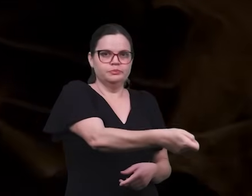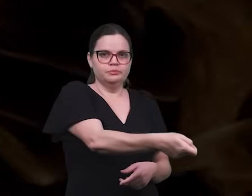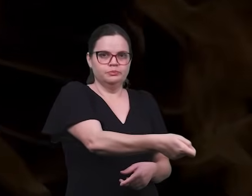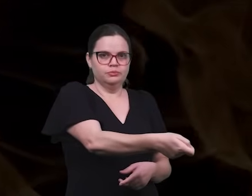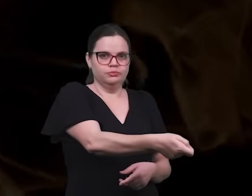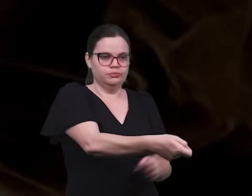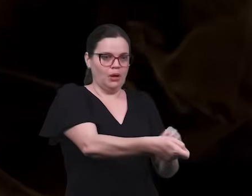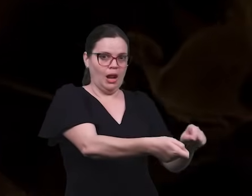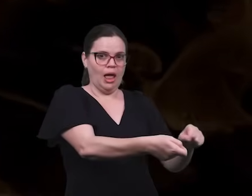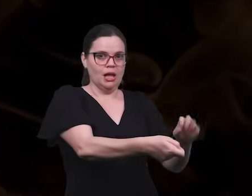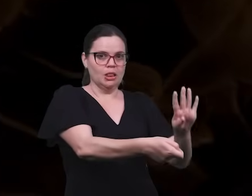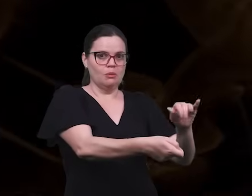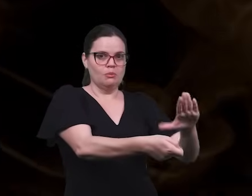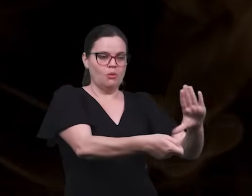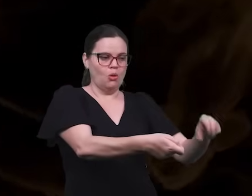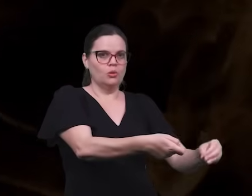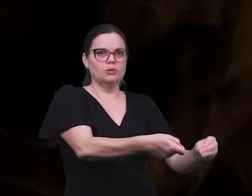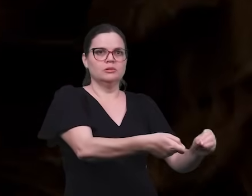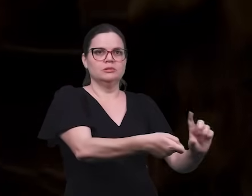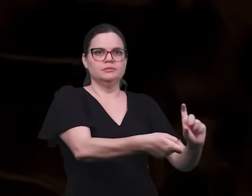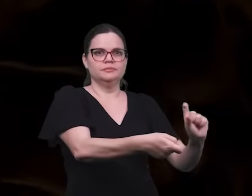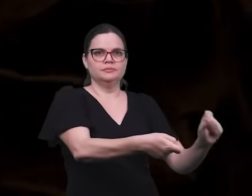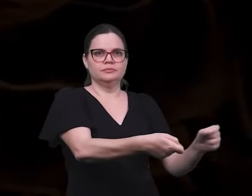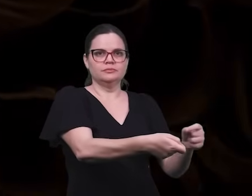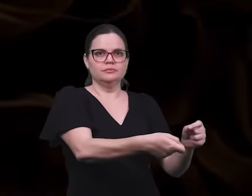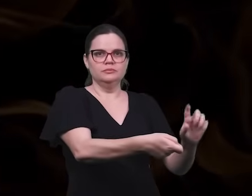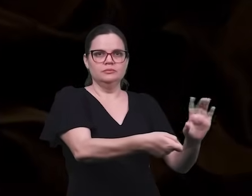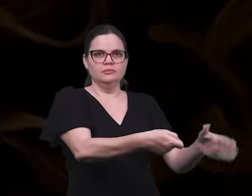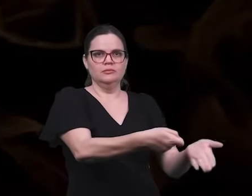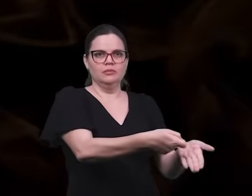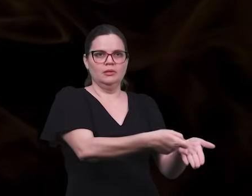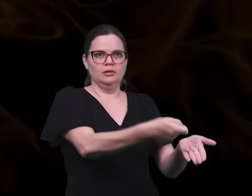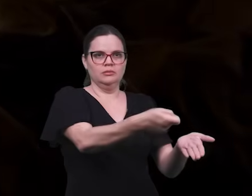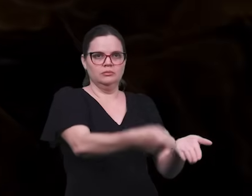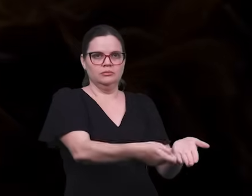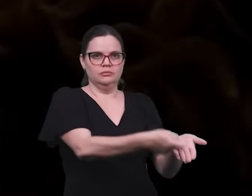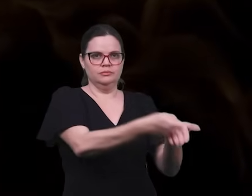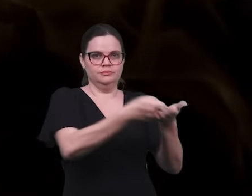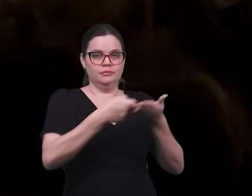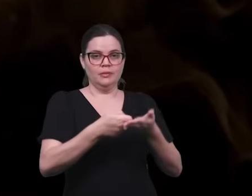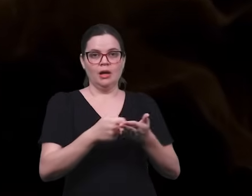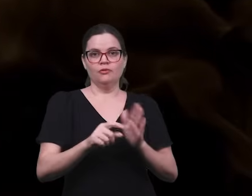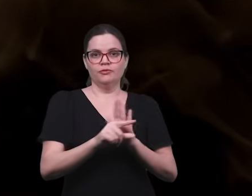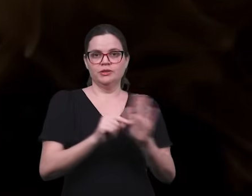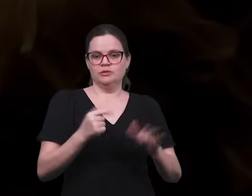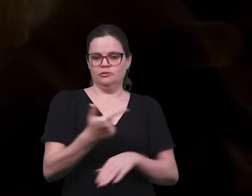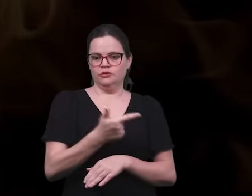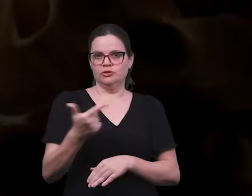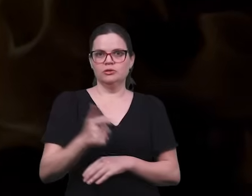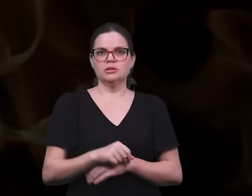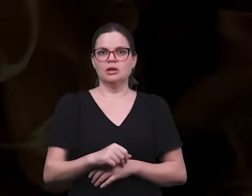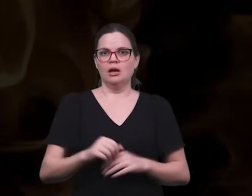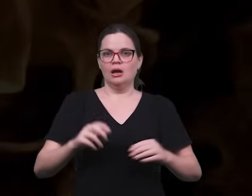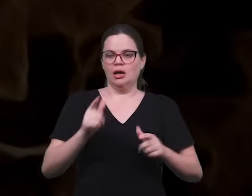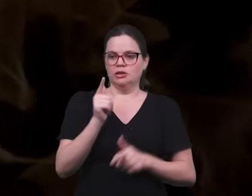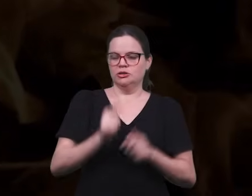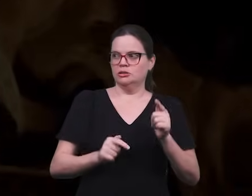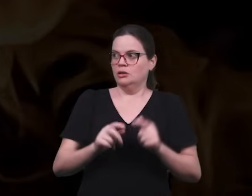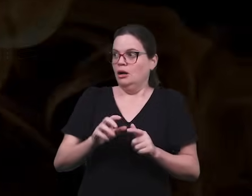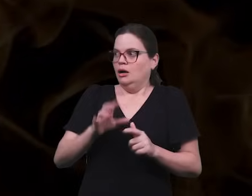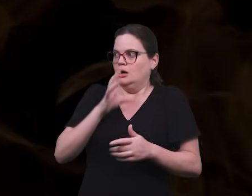bolos. Então, verso 22. Olha o que fala o verso 22, hein? Então vi Gideão, que era o anjo do